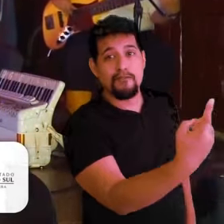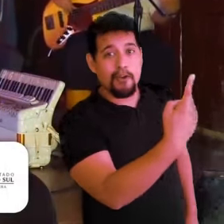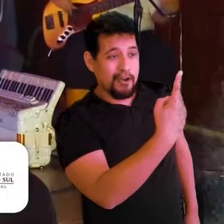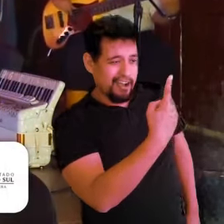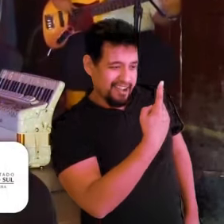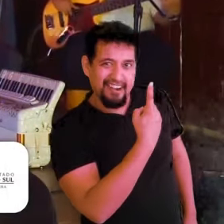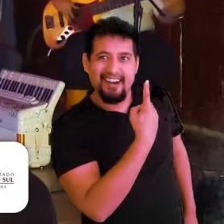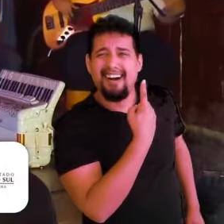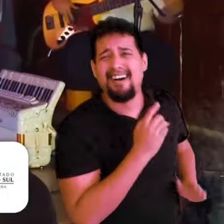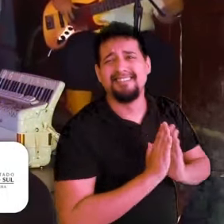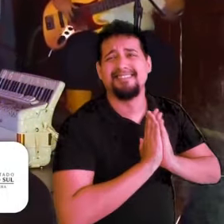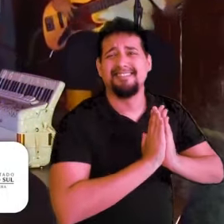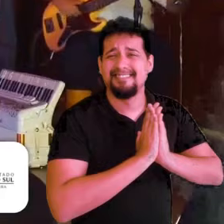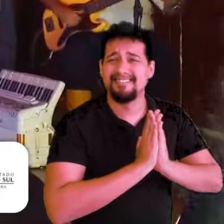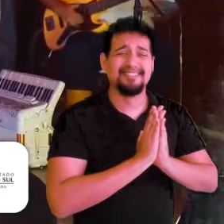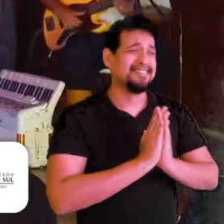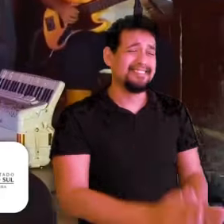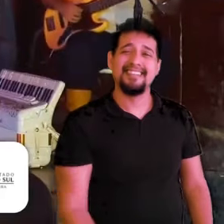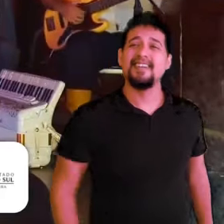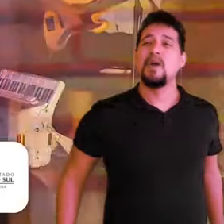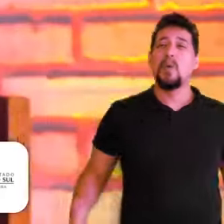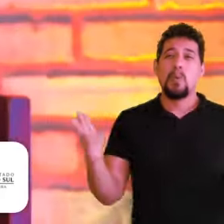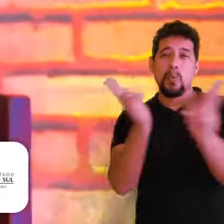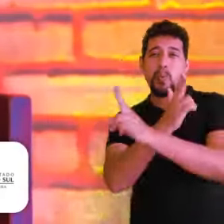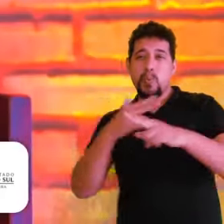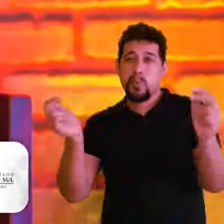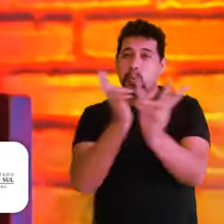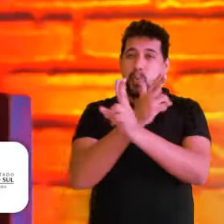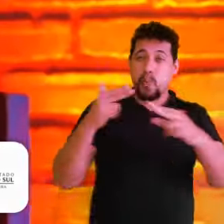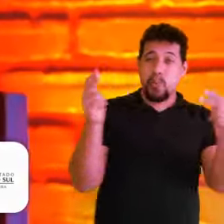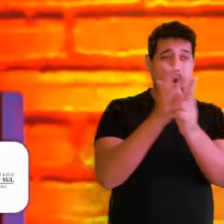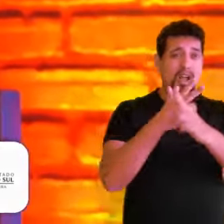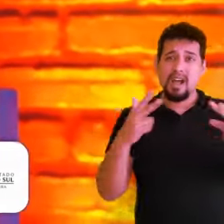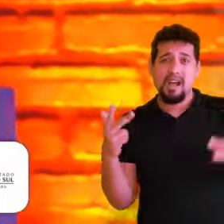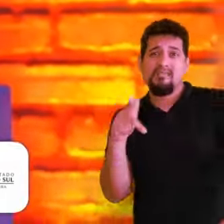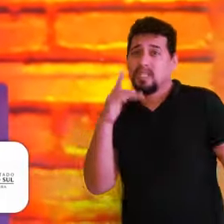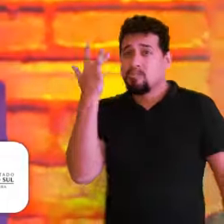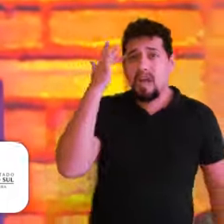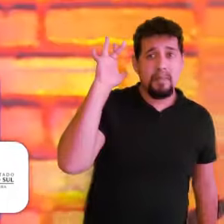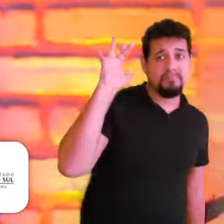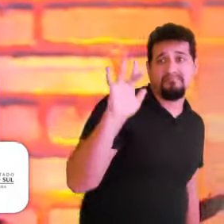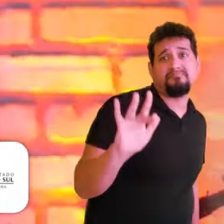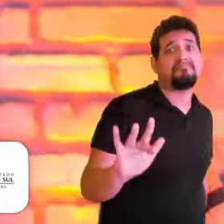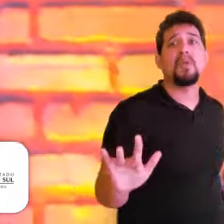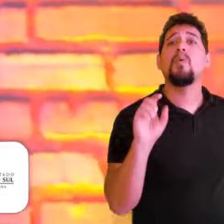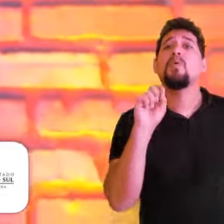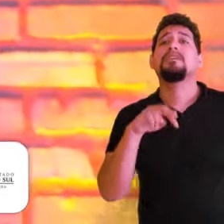você voltando, por favor. Vento, você não